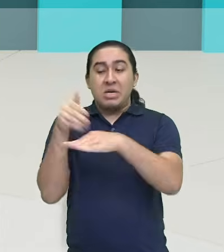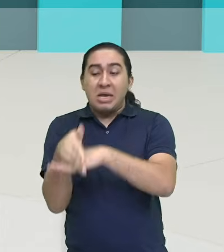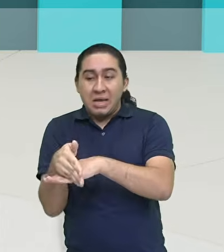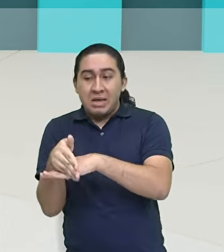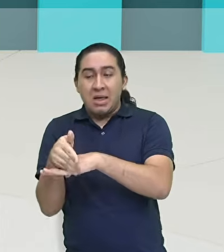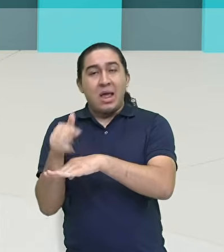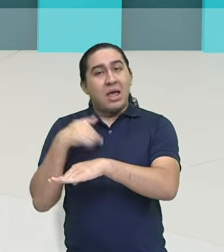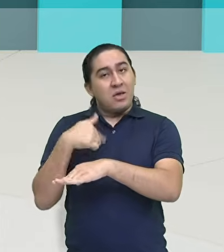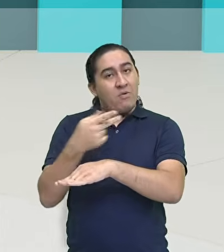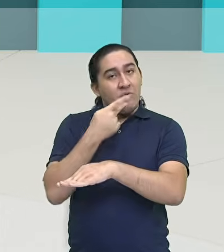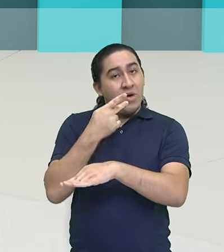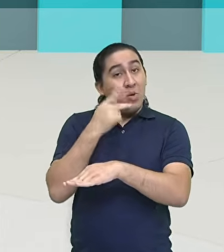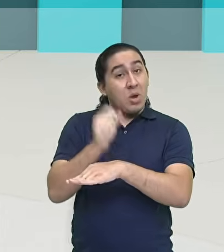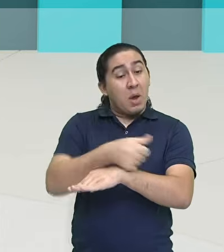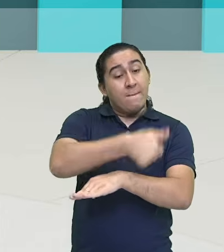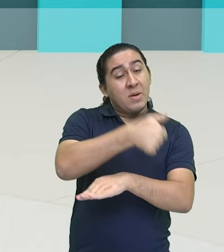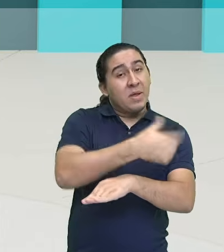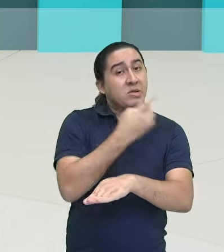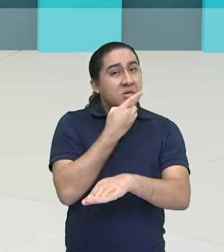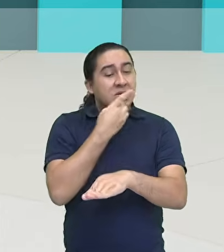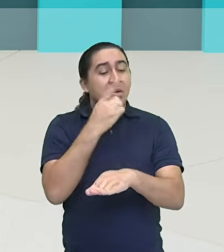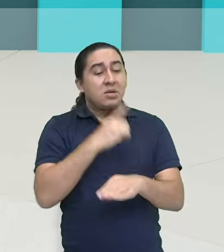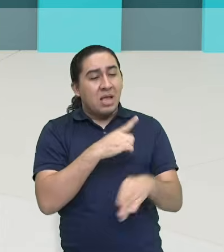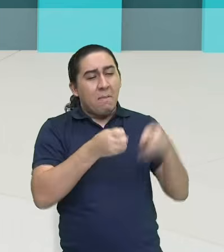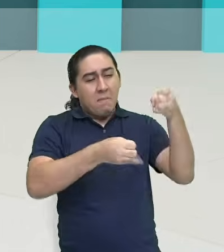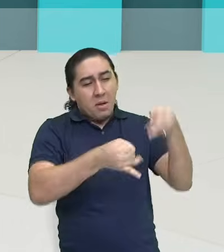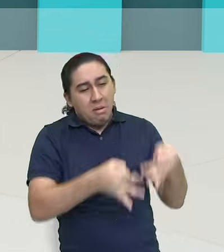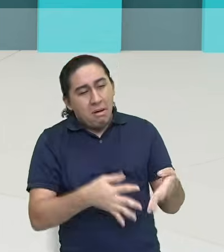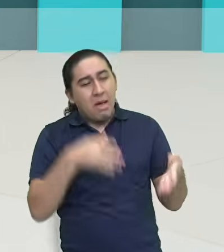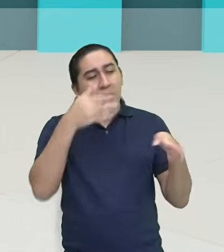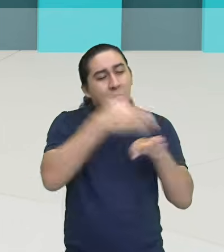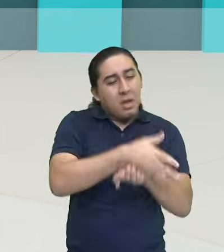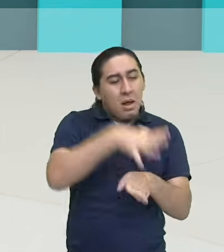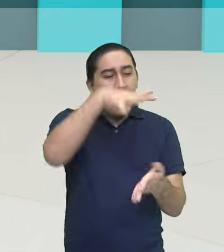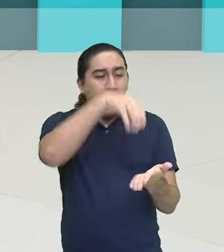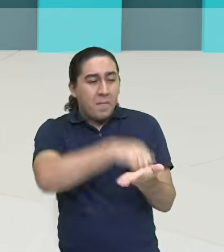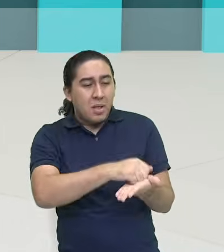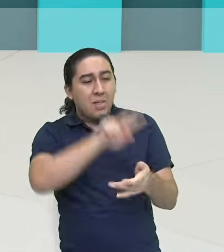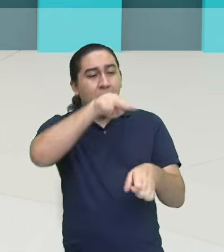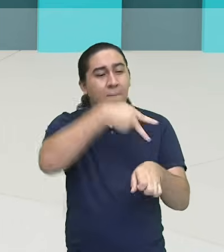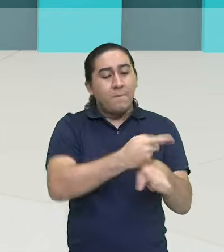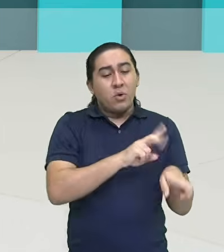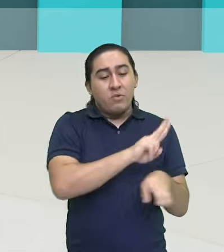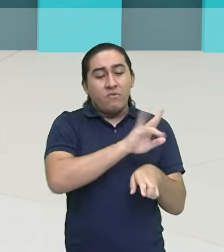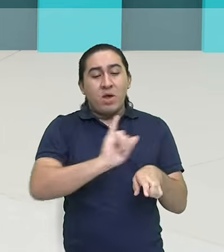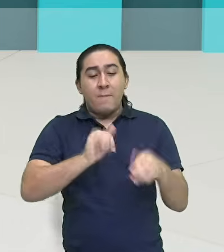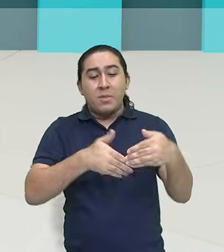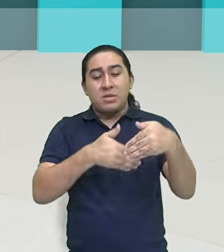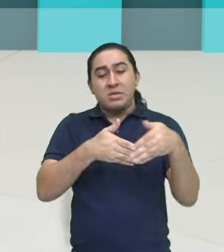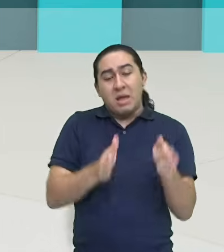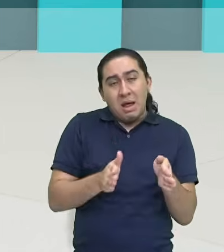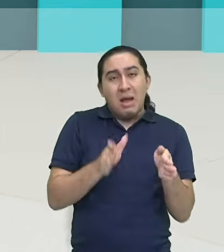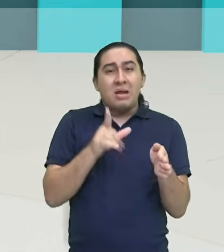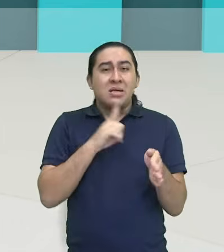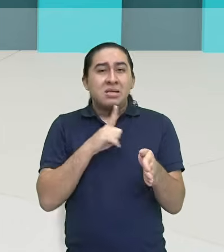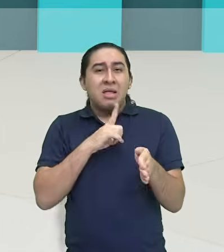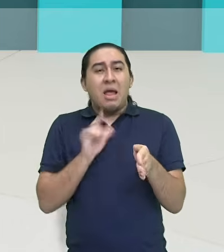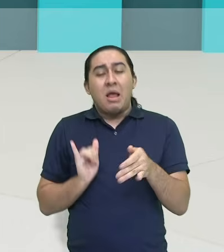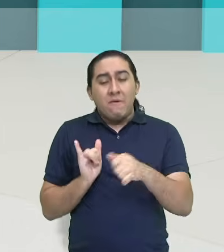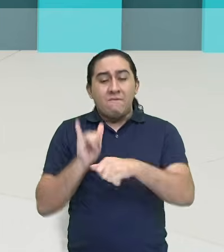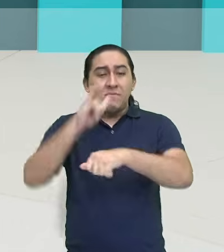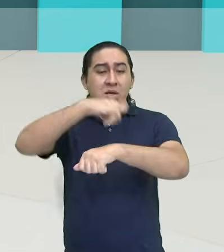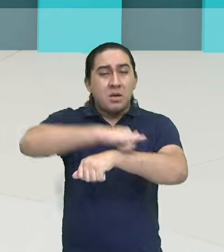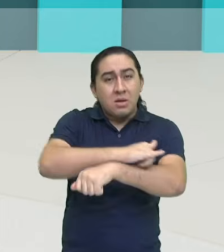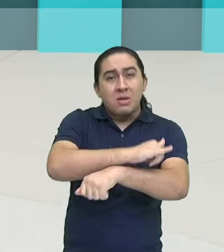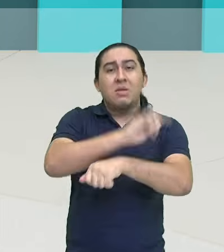eu vou falar do primeiro momento, que é a chegada. Aí eu fiz o check-in, fiz isso, depois eu passei pela sala de embarque e